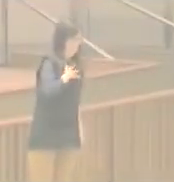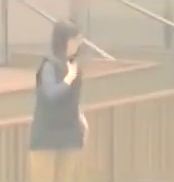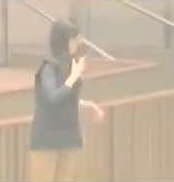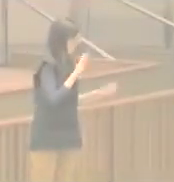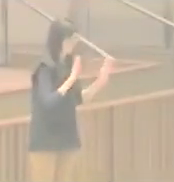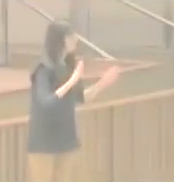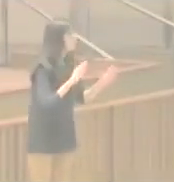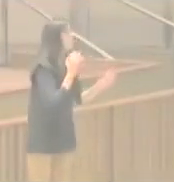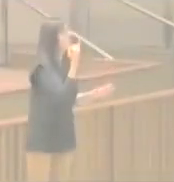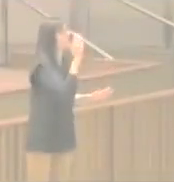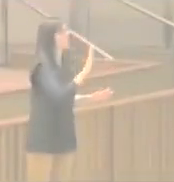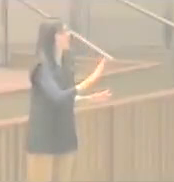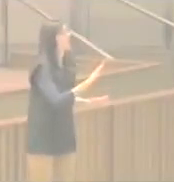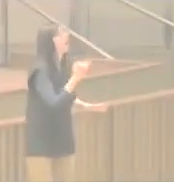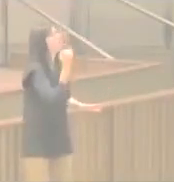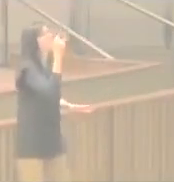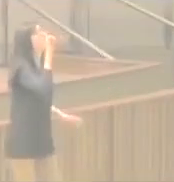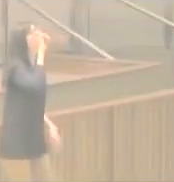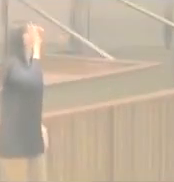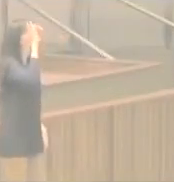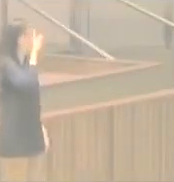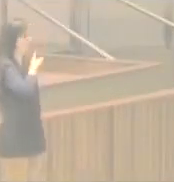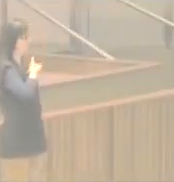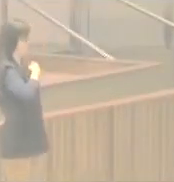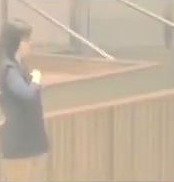Deus Todo-Poderoso cheio de